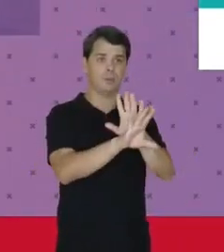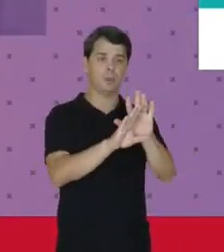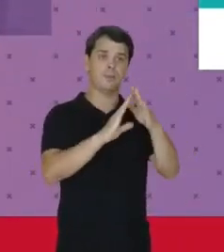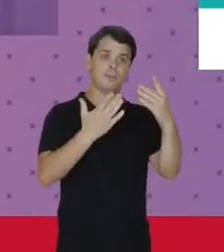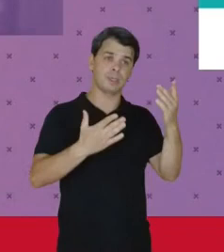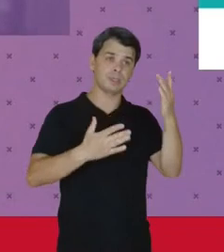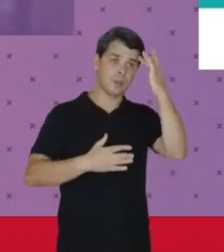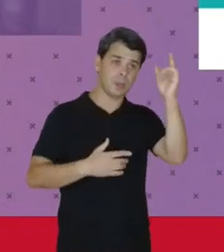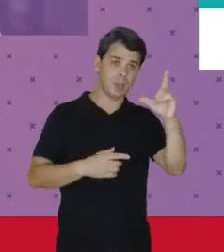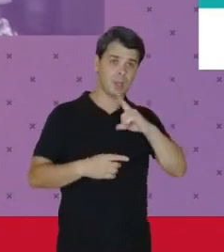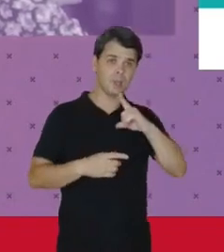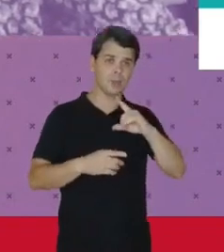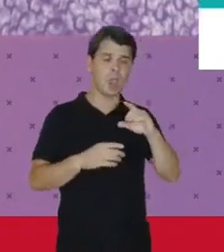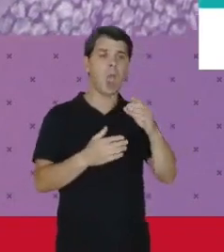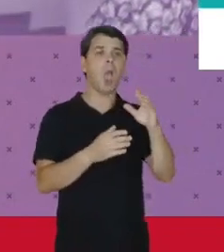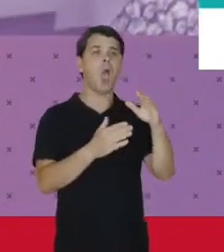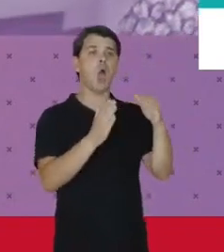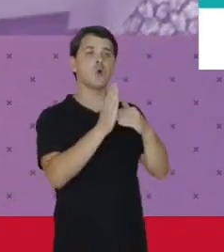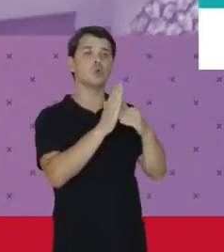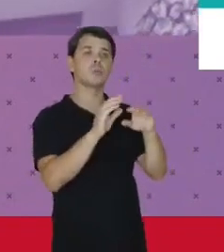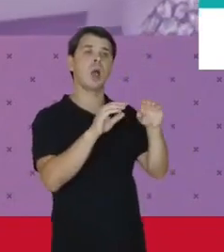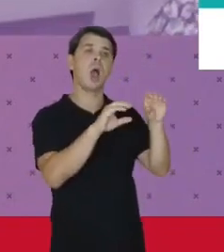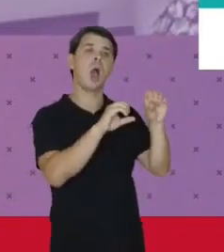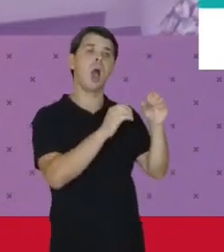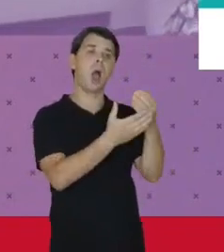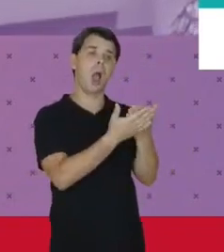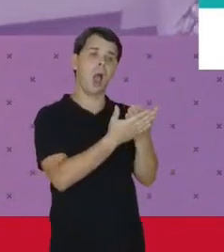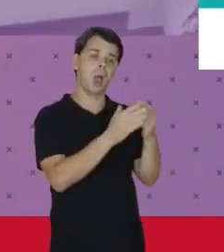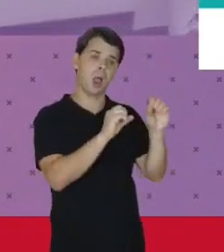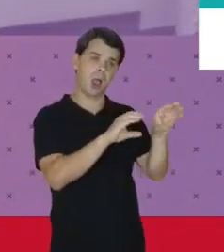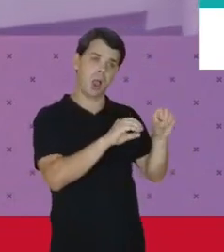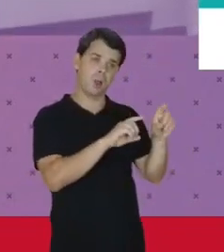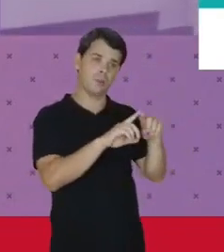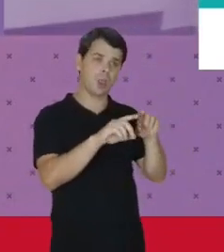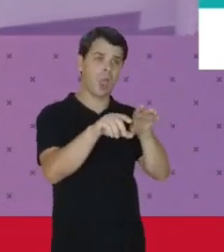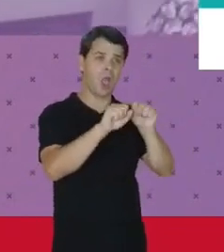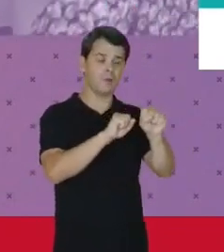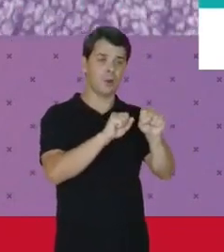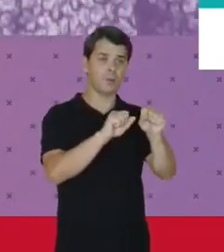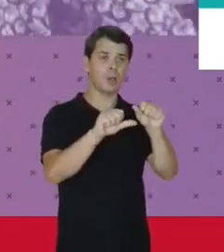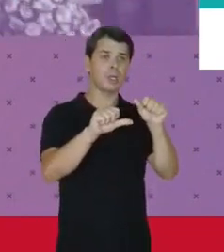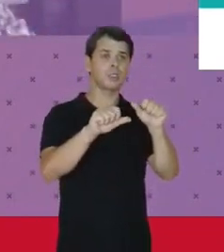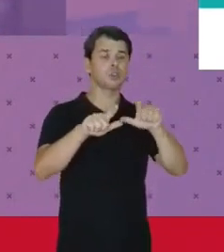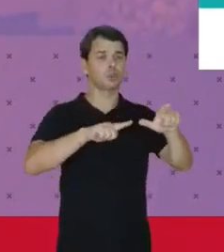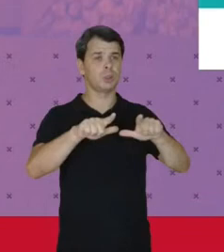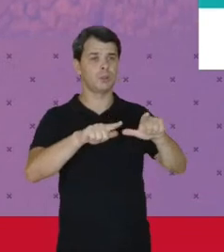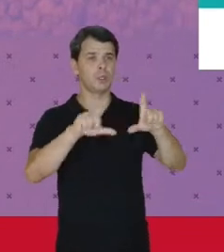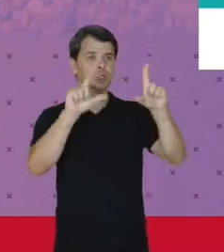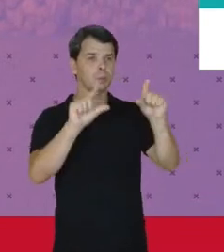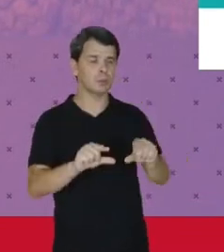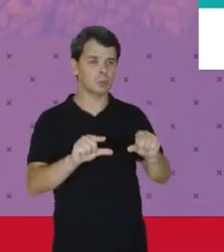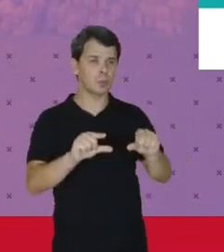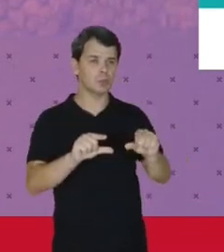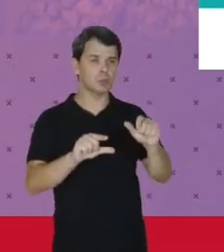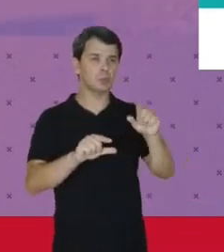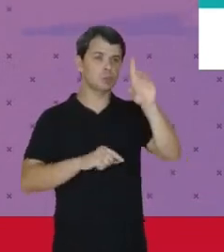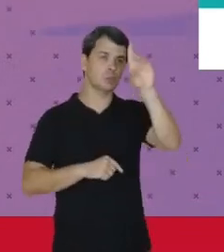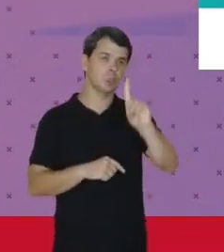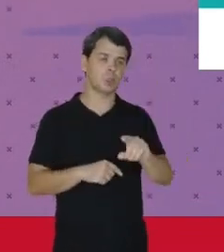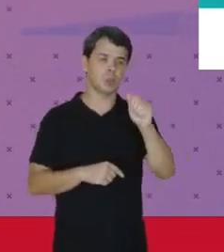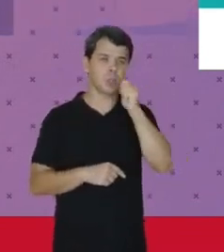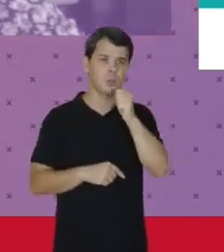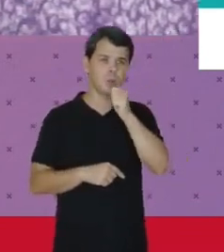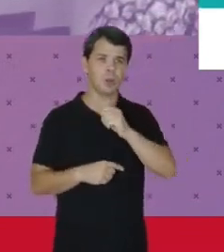mas amanhã você confere a última aula preparada pela Marilane. O tema é a reforma trabalhista e a diminuição dos direitos das mulheres.